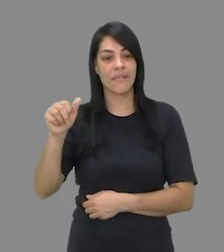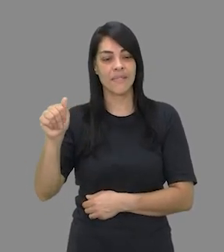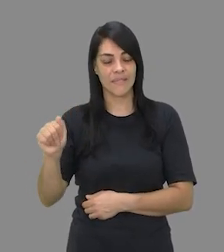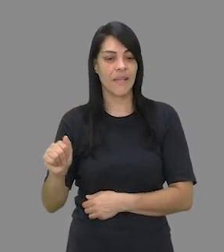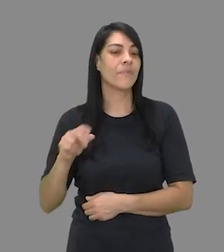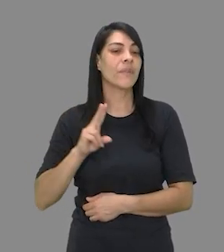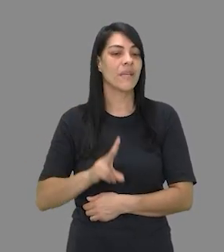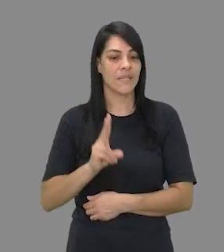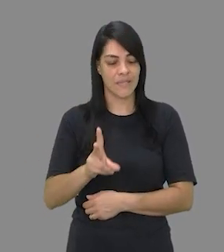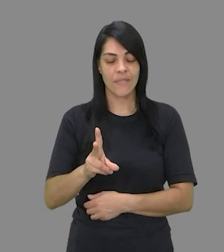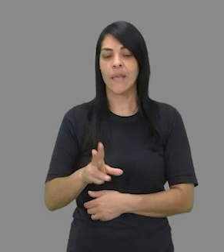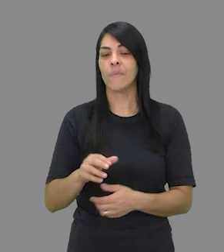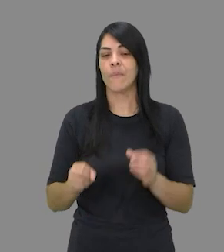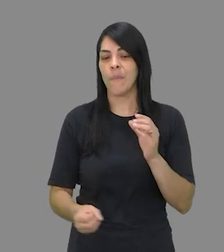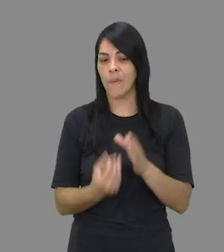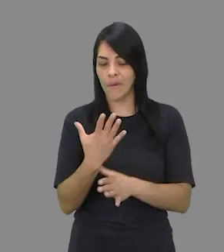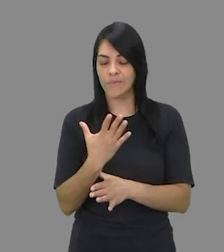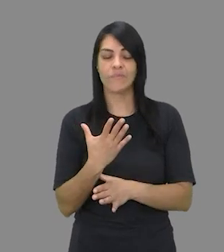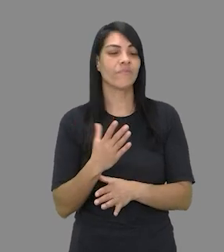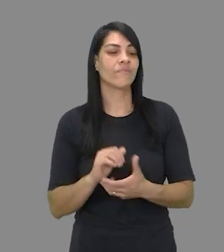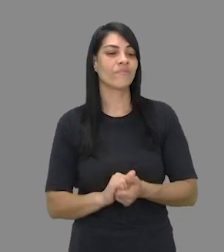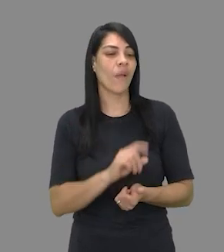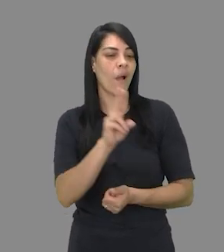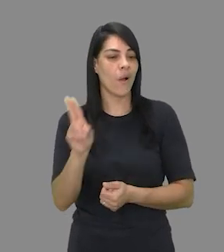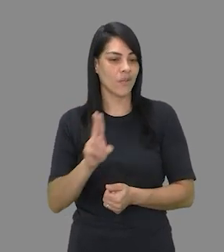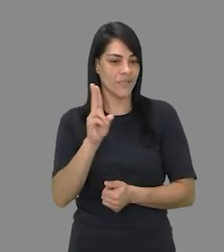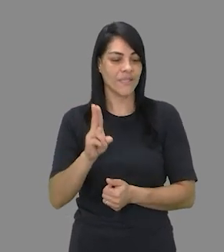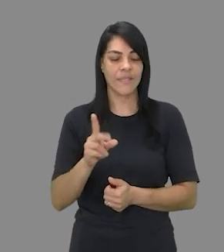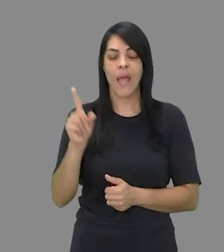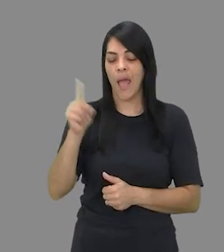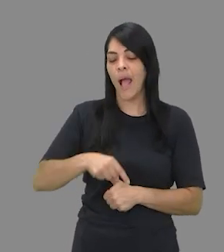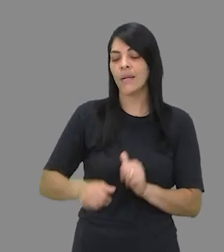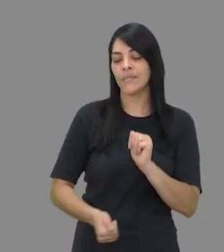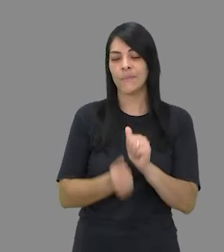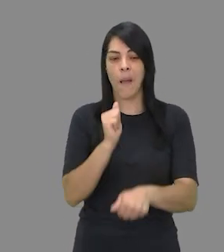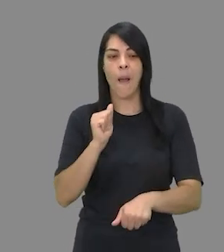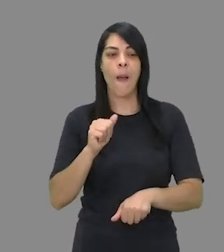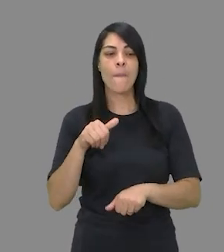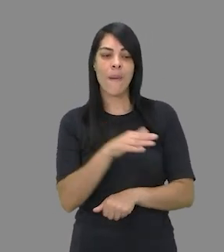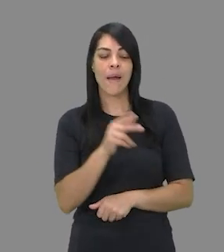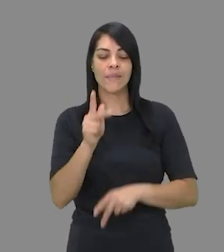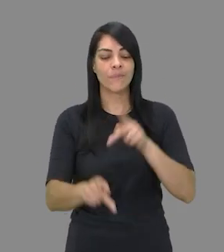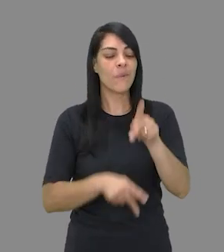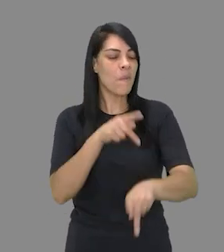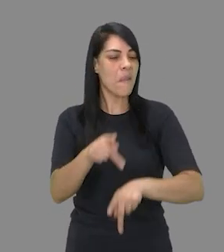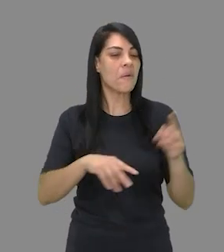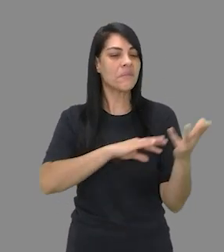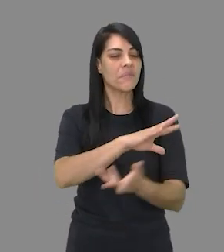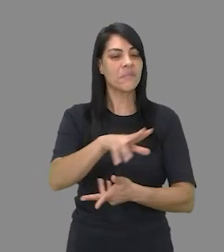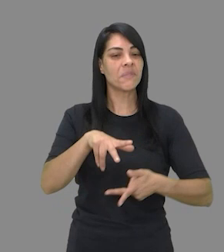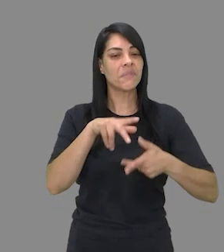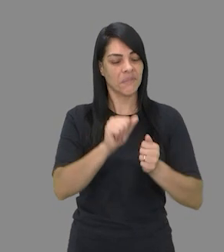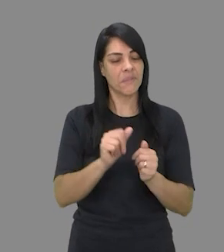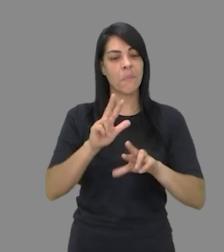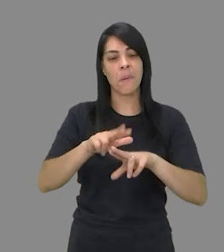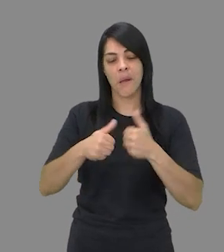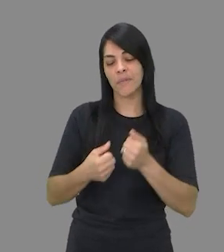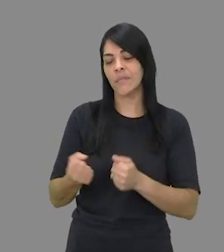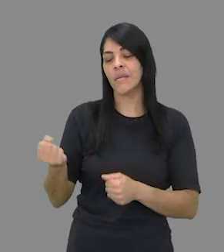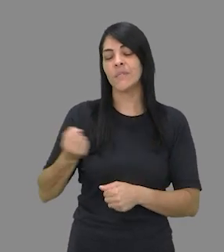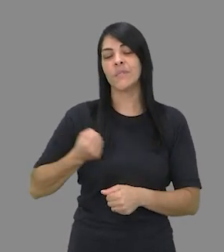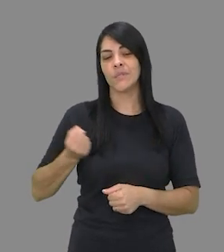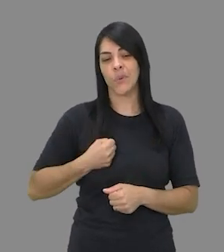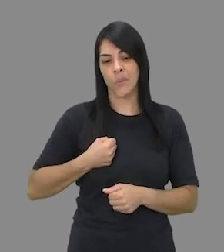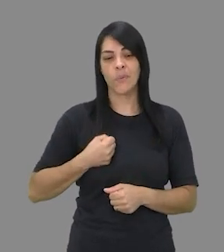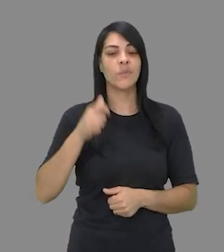apenas para fins recreativos. É um dos esportes mais populares do mundo em termos de número de jogadores.